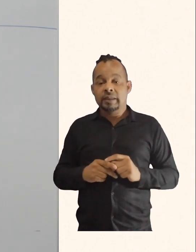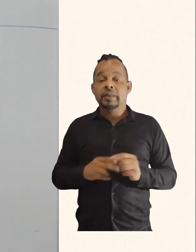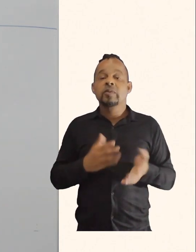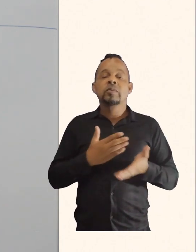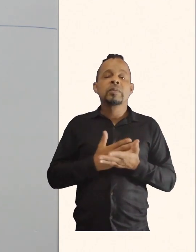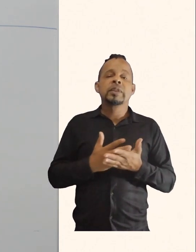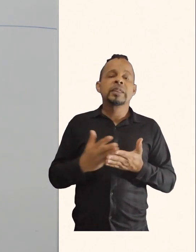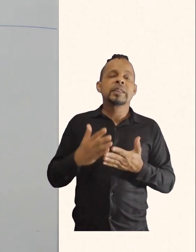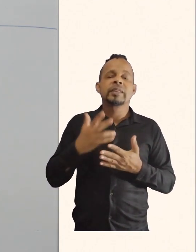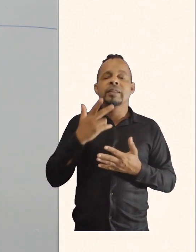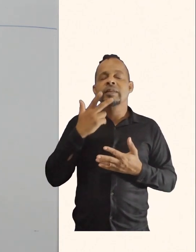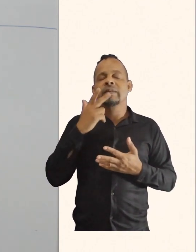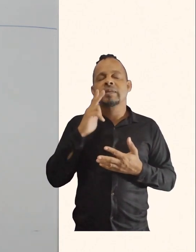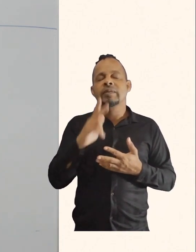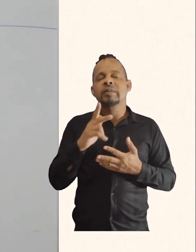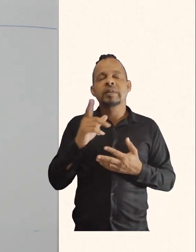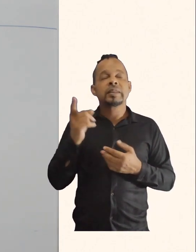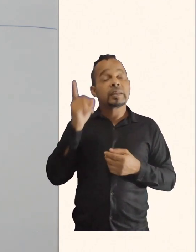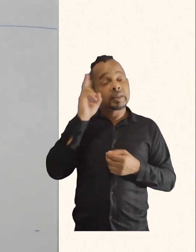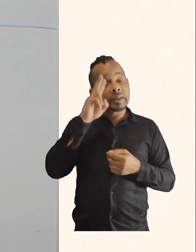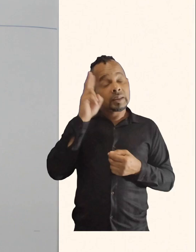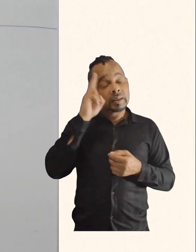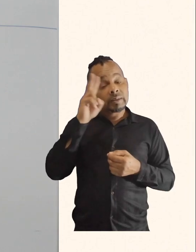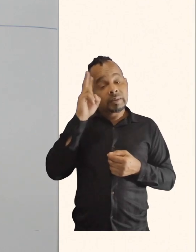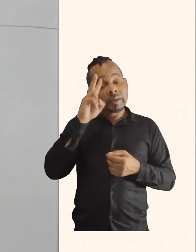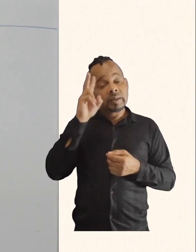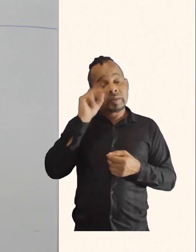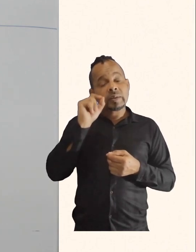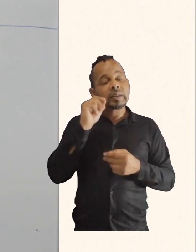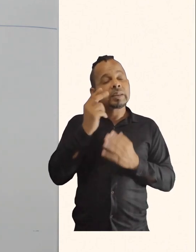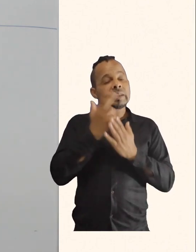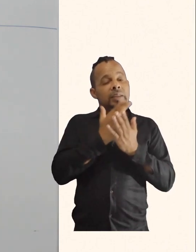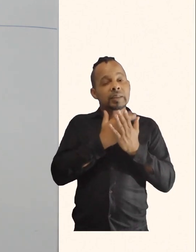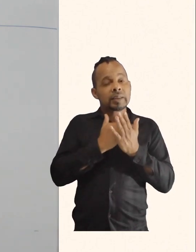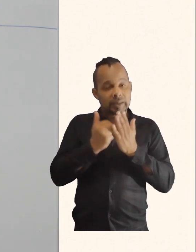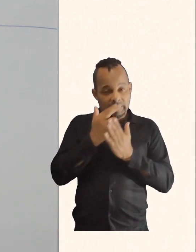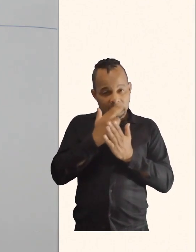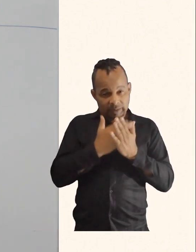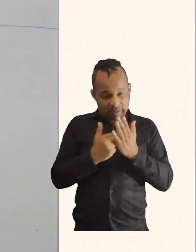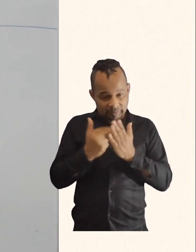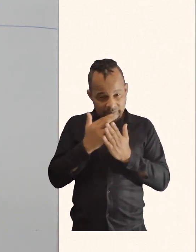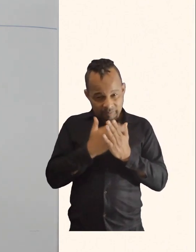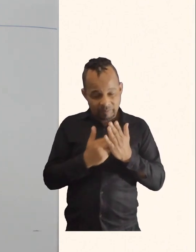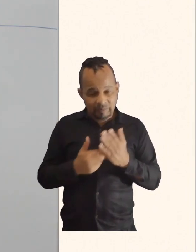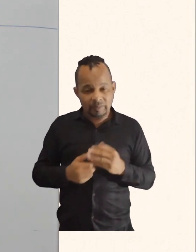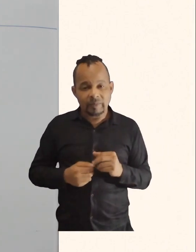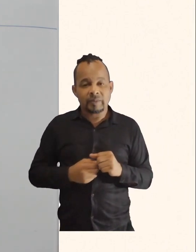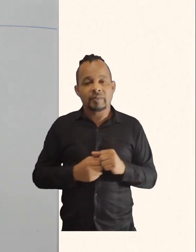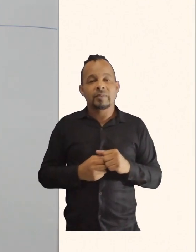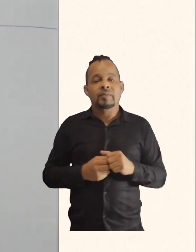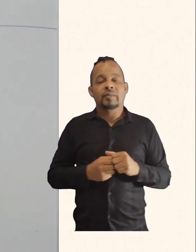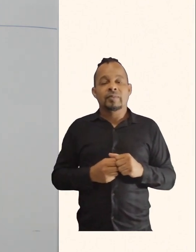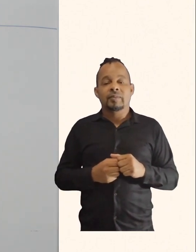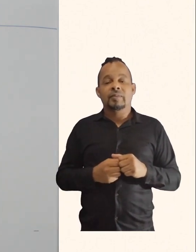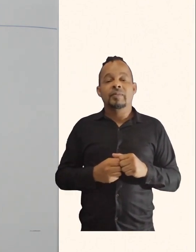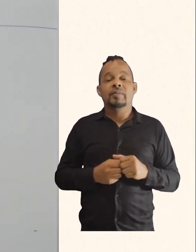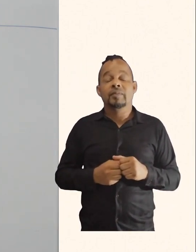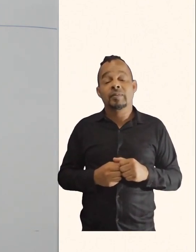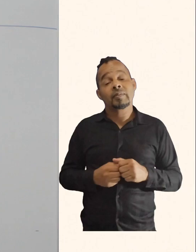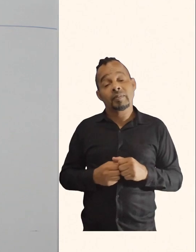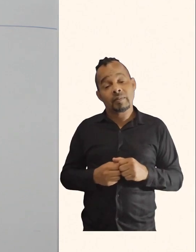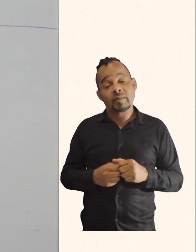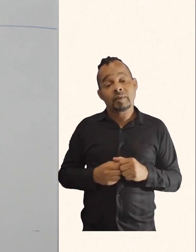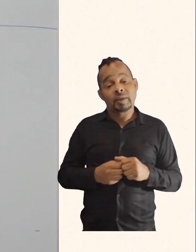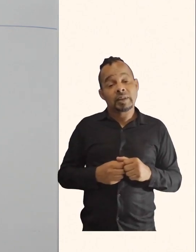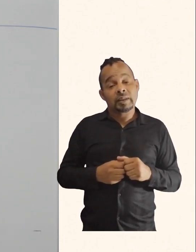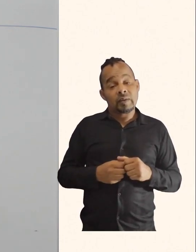esse assunto, vou retomar aquele desenho que eu fiz agora há pouco, onde